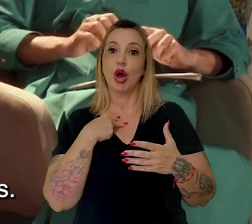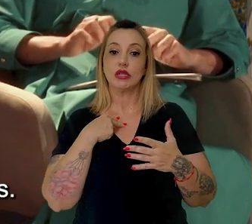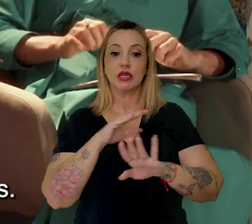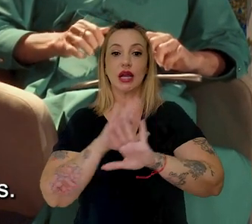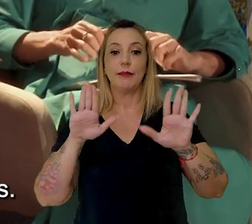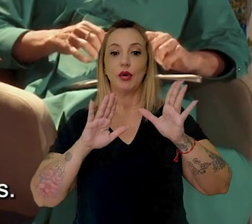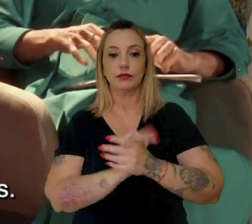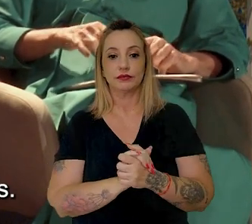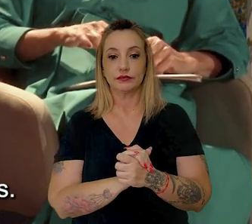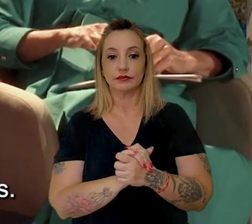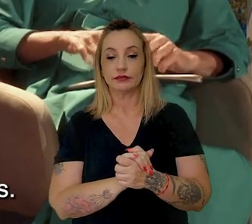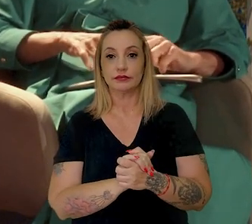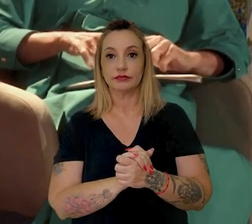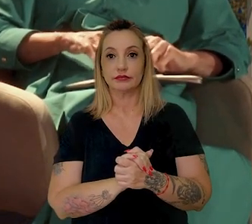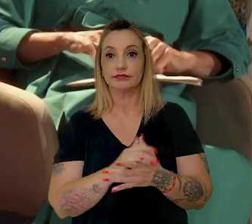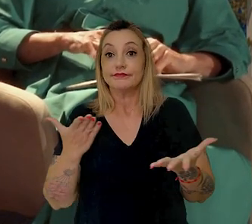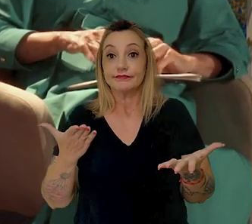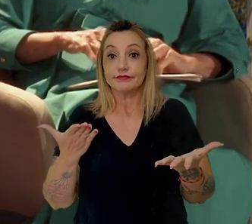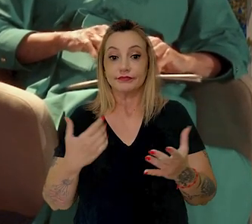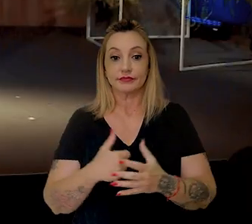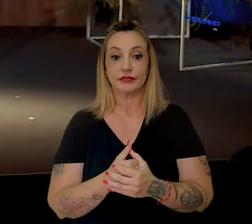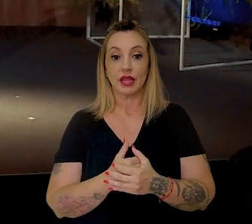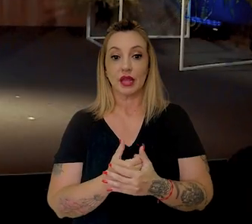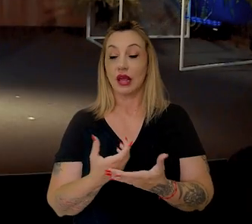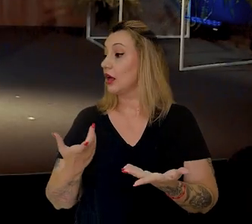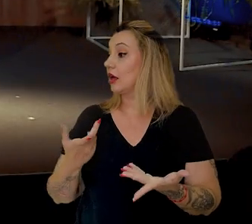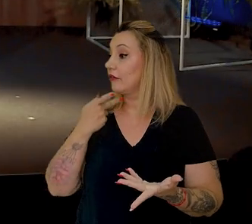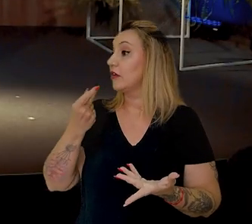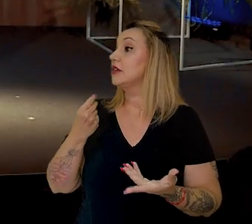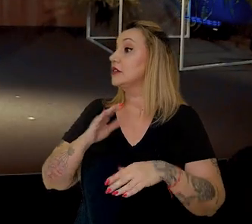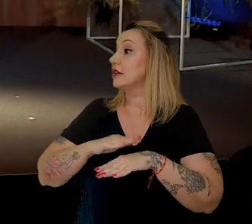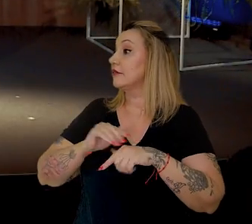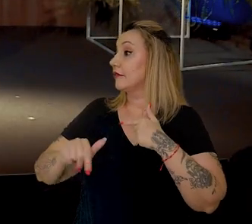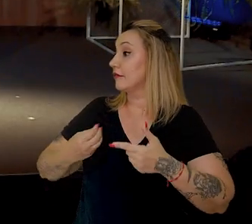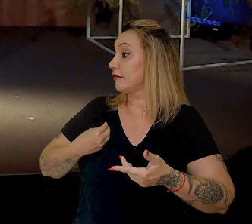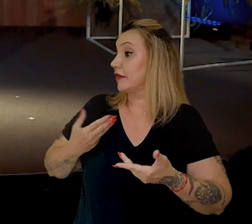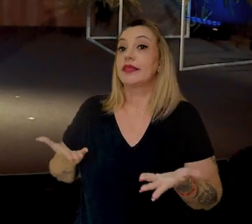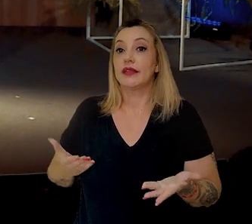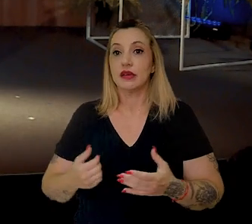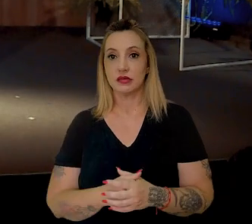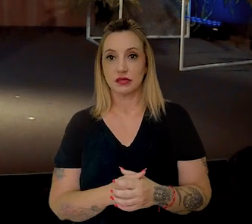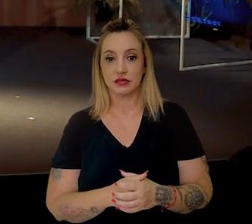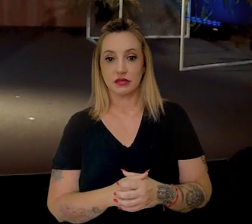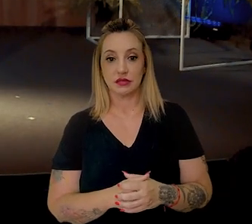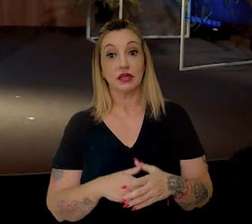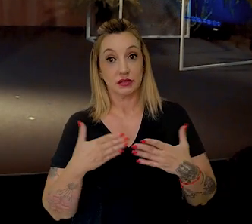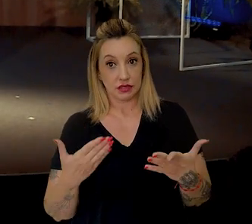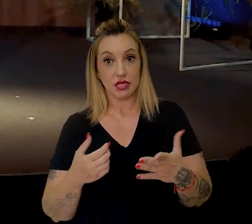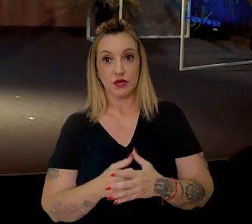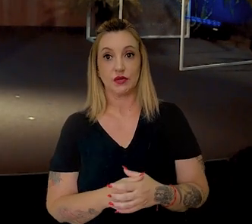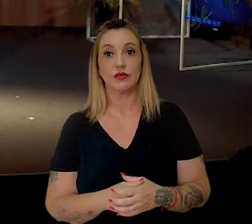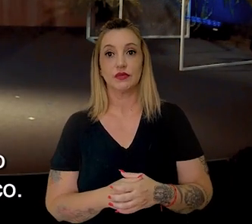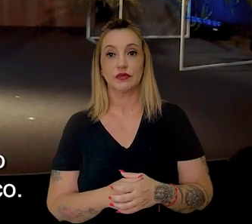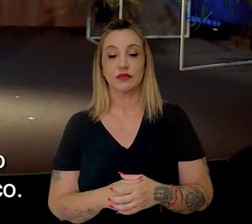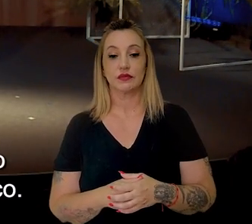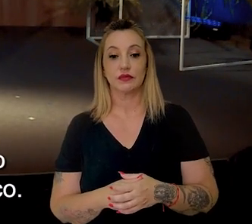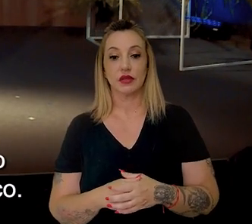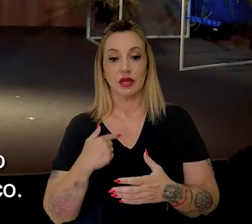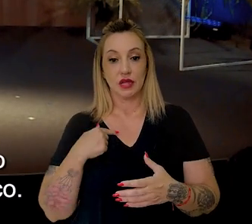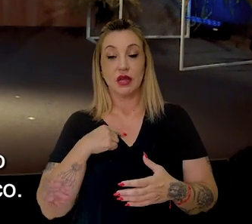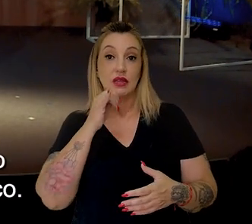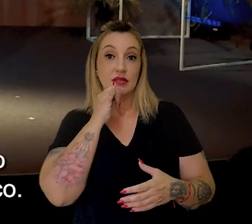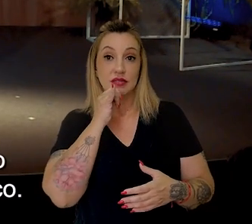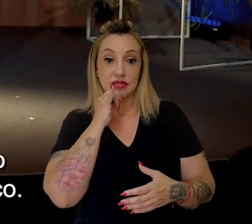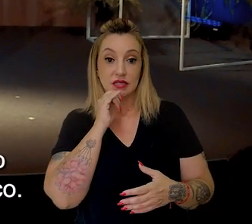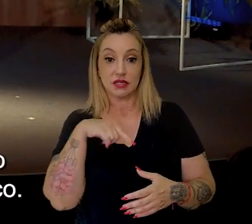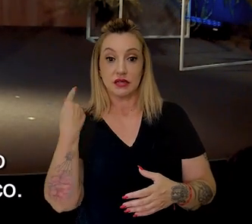filho não pode mais então o cara vai falar assim o que que eu vou fazer da vida então Eh eu tô dando assim